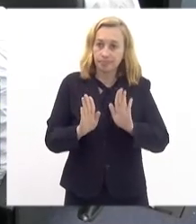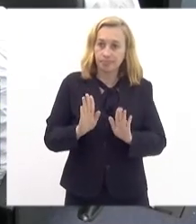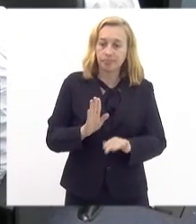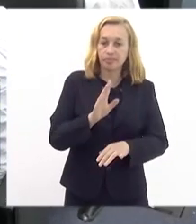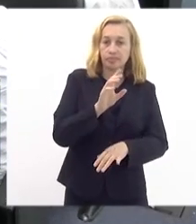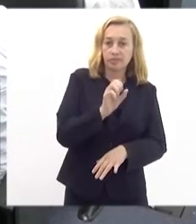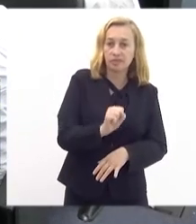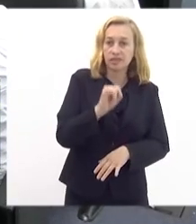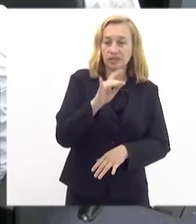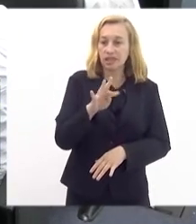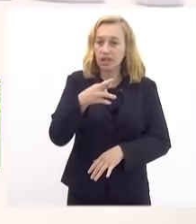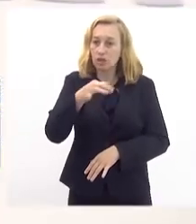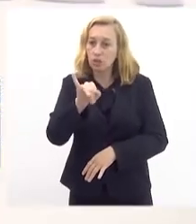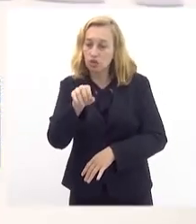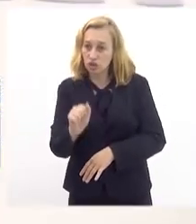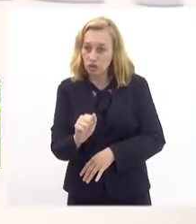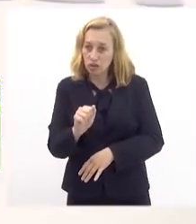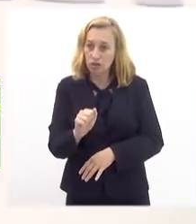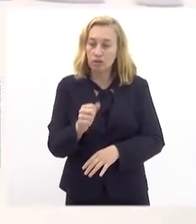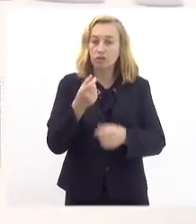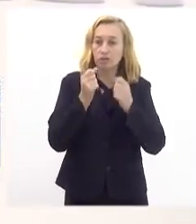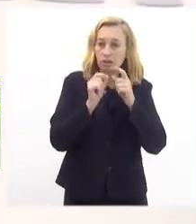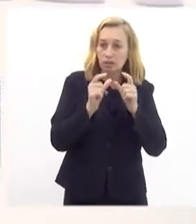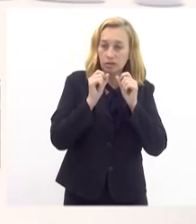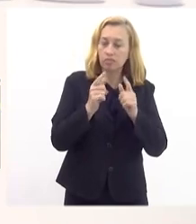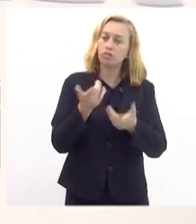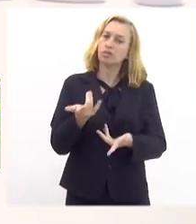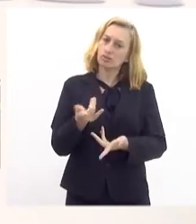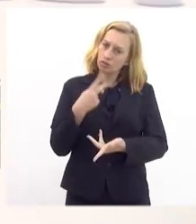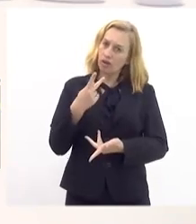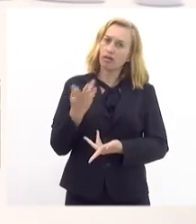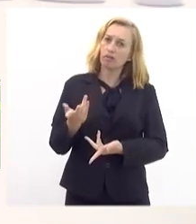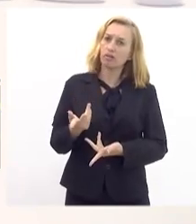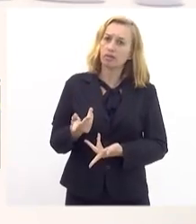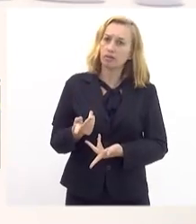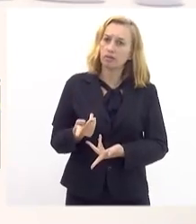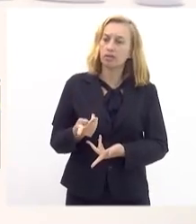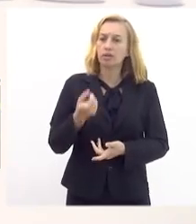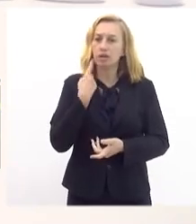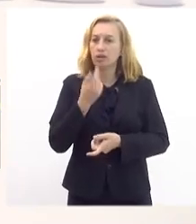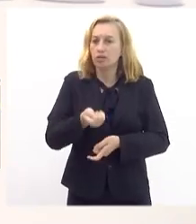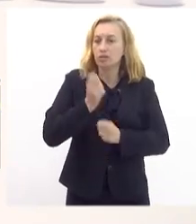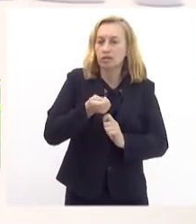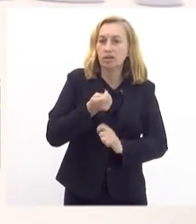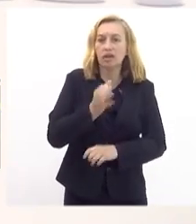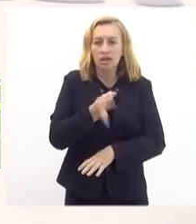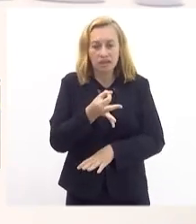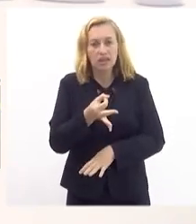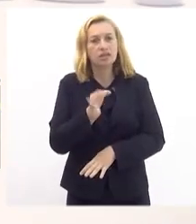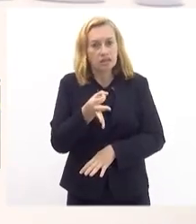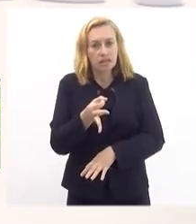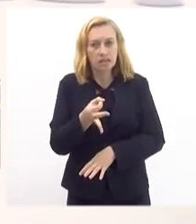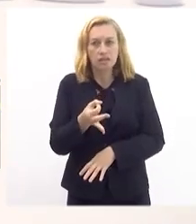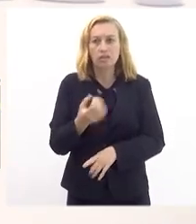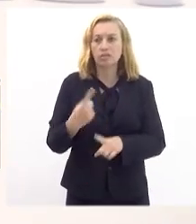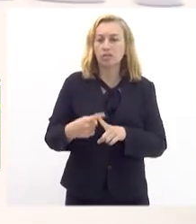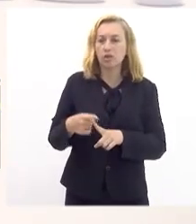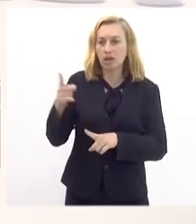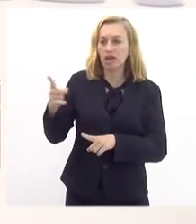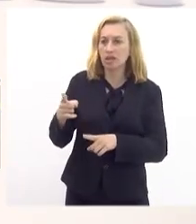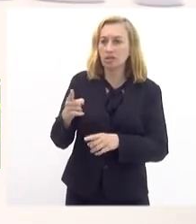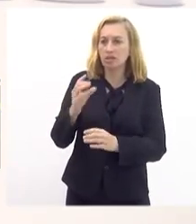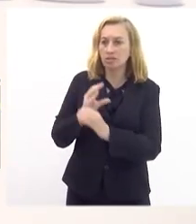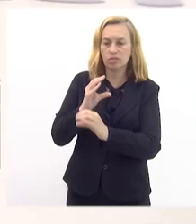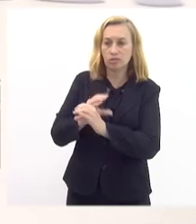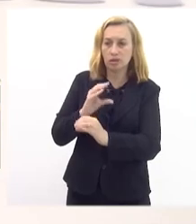na CSN a reclamação dos a Rê favor a reclamação dos pescadores é legítimo é legítima porque eles falharam na